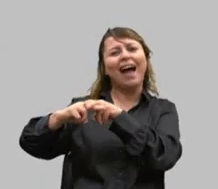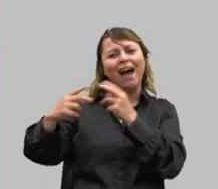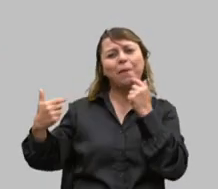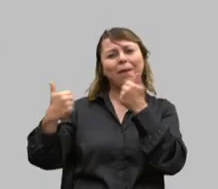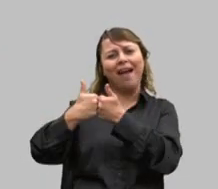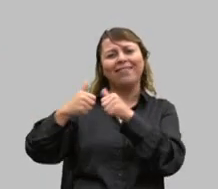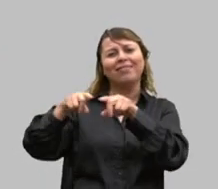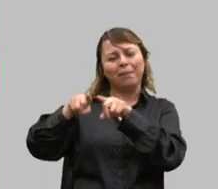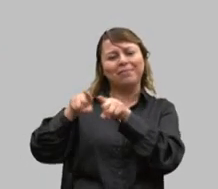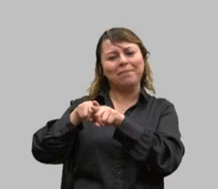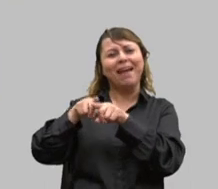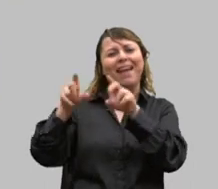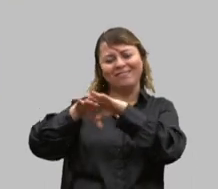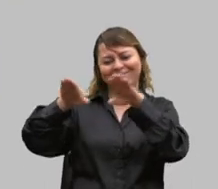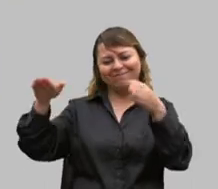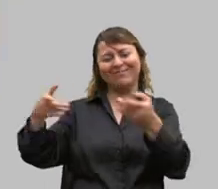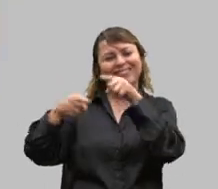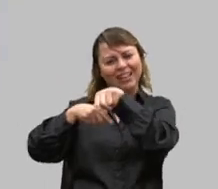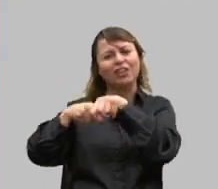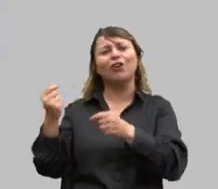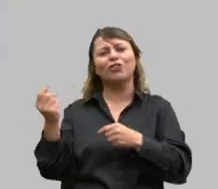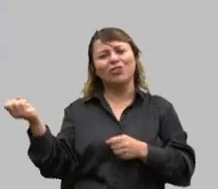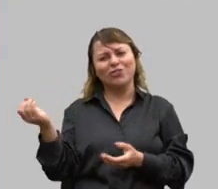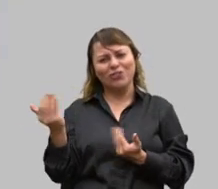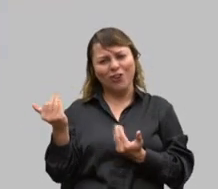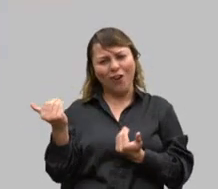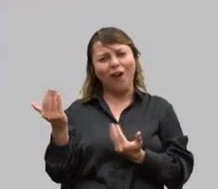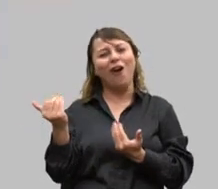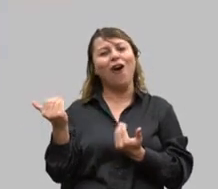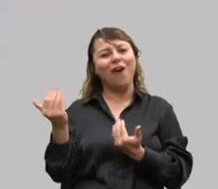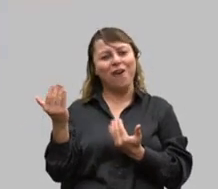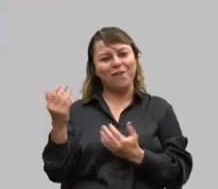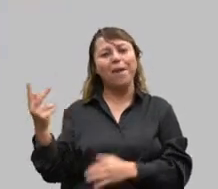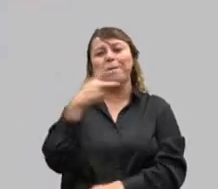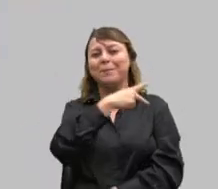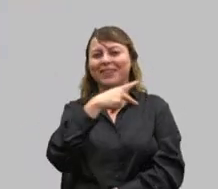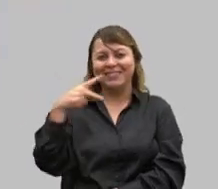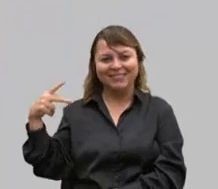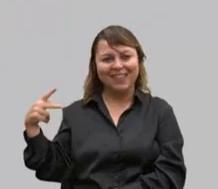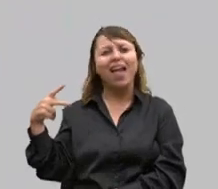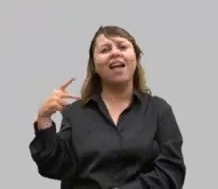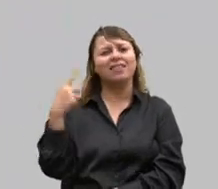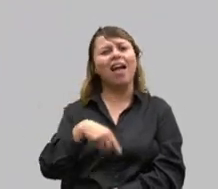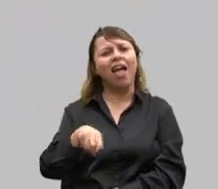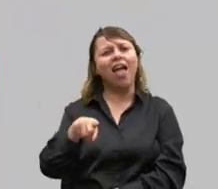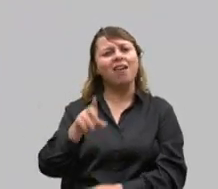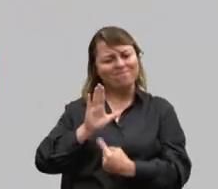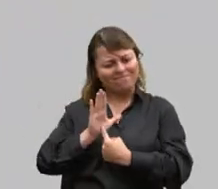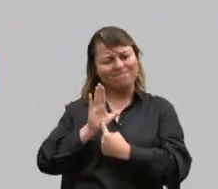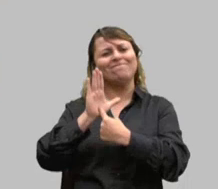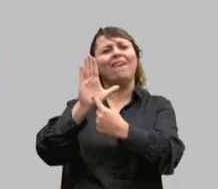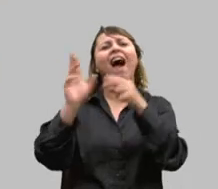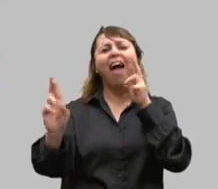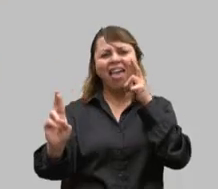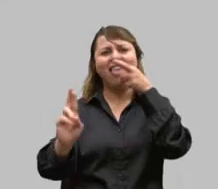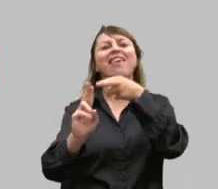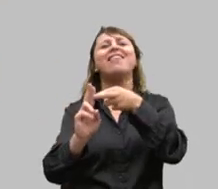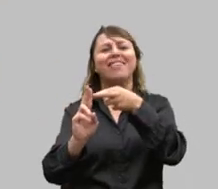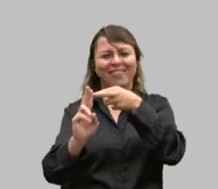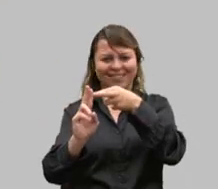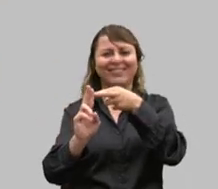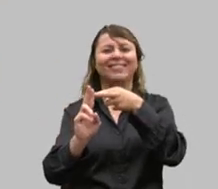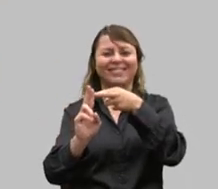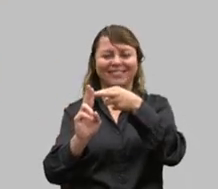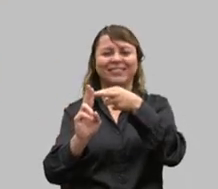jovem presidente que é o exemplo né de como é que o jovem é pode atingir a política